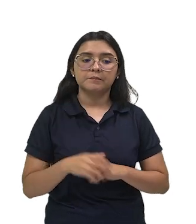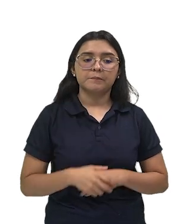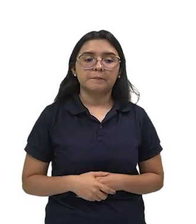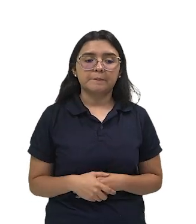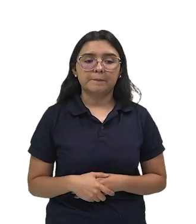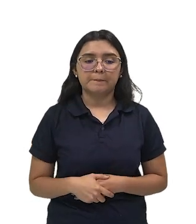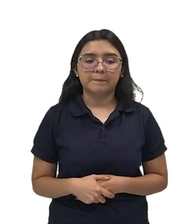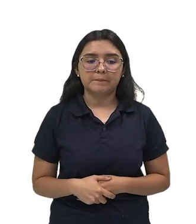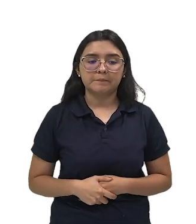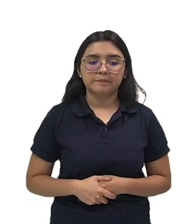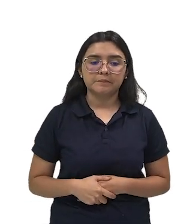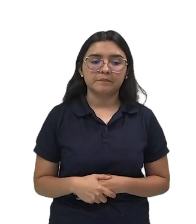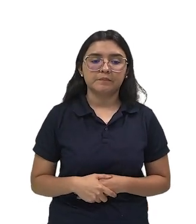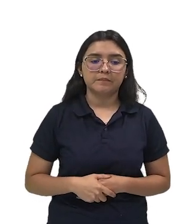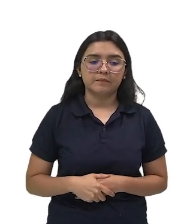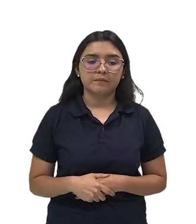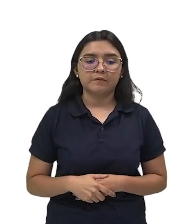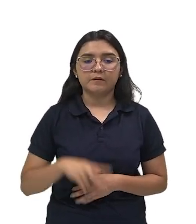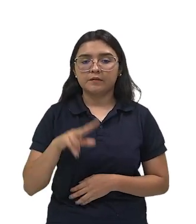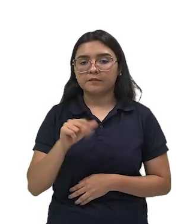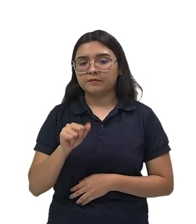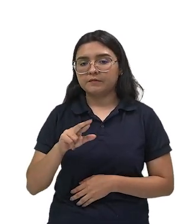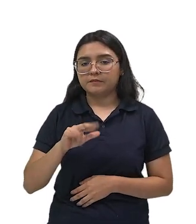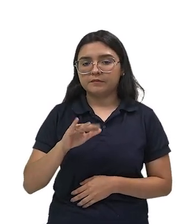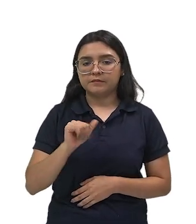nós chamamos de uma variável